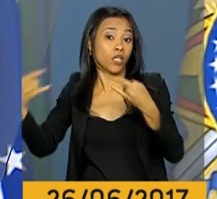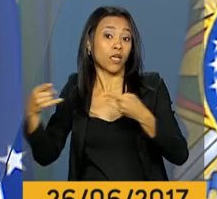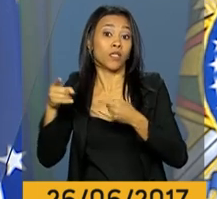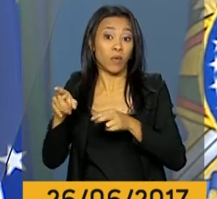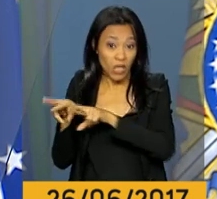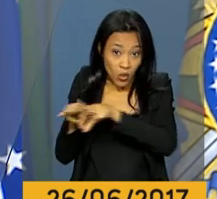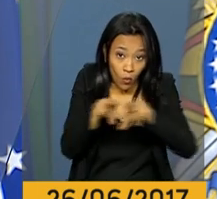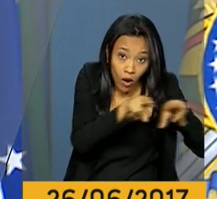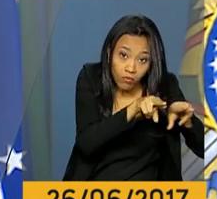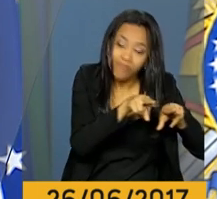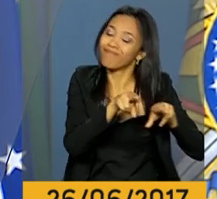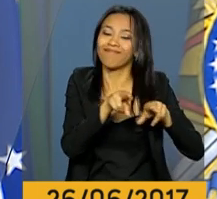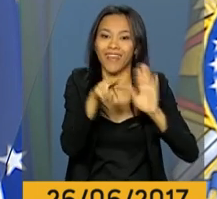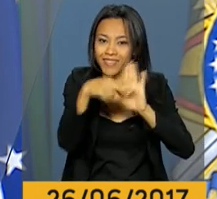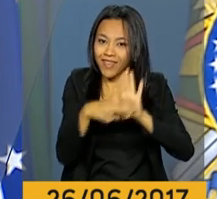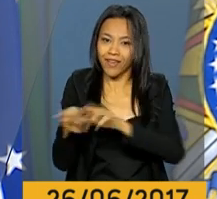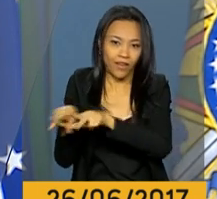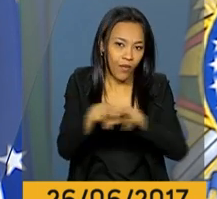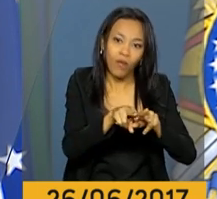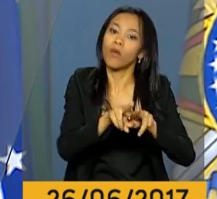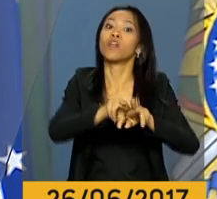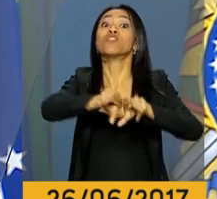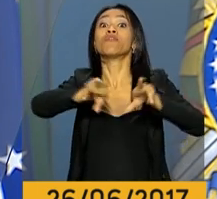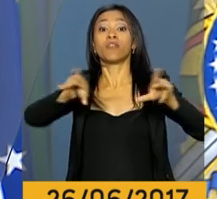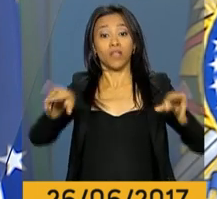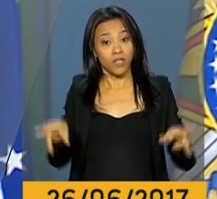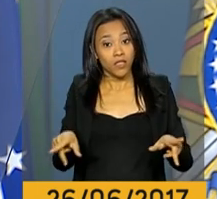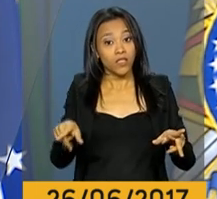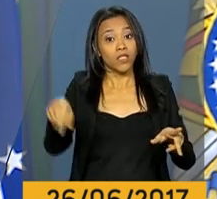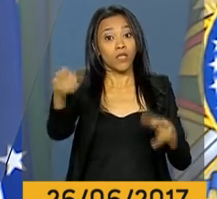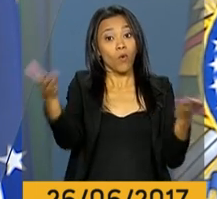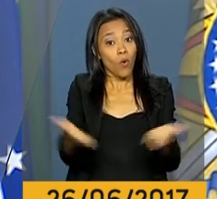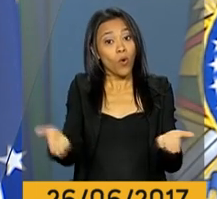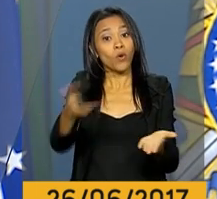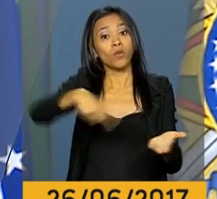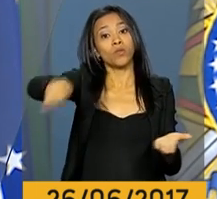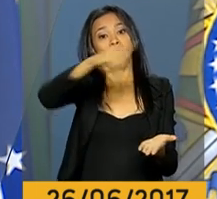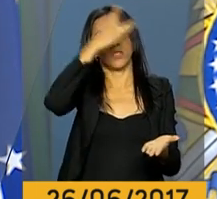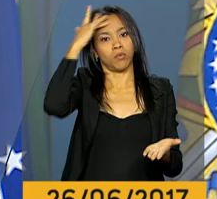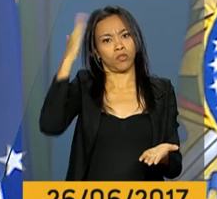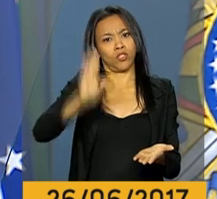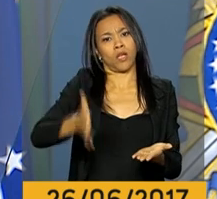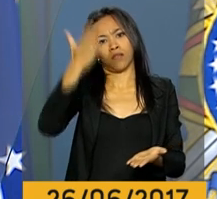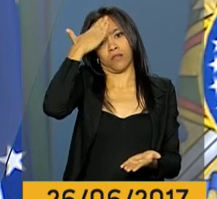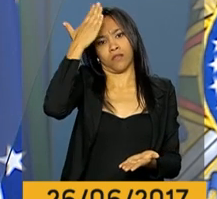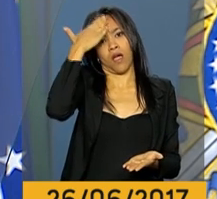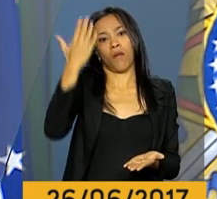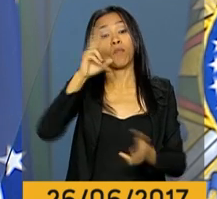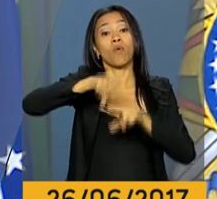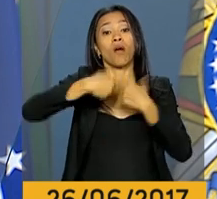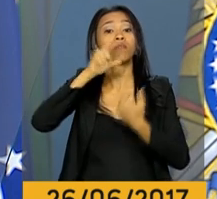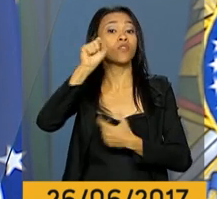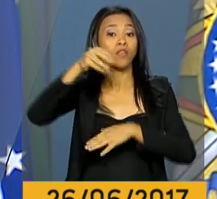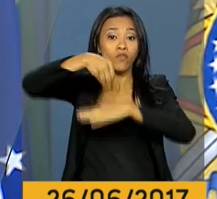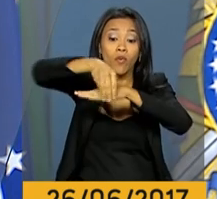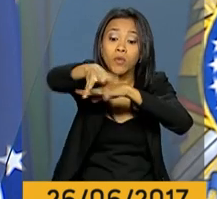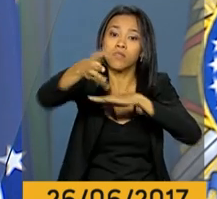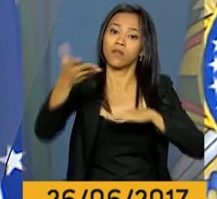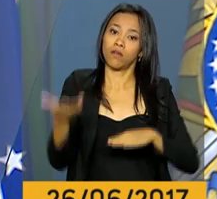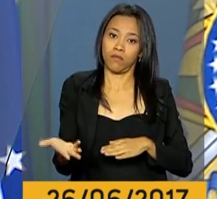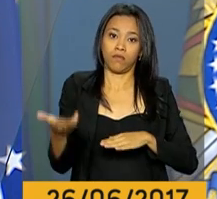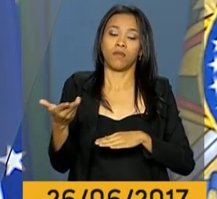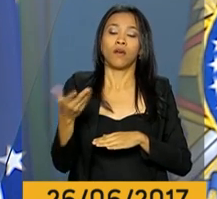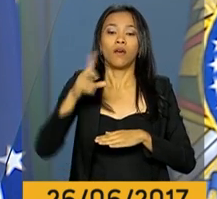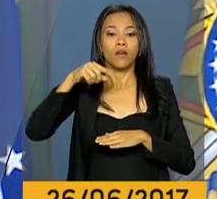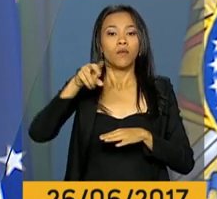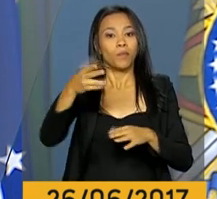as pessoas saberão exatamente como como quanto custa portanto mais informação nós estimulamos